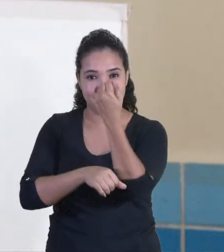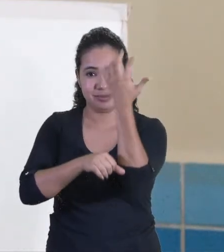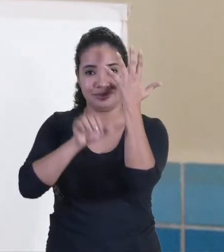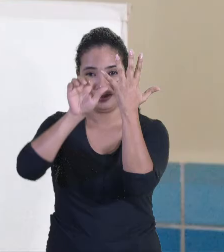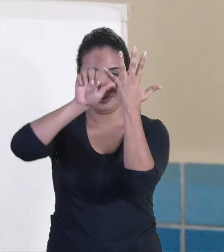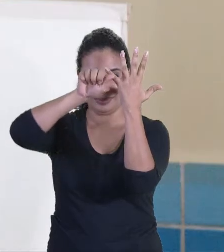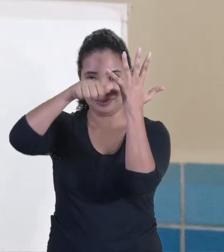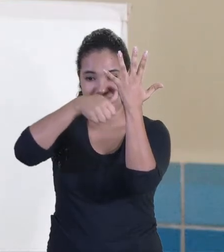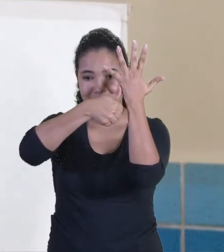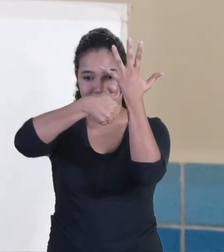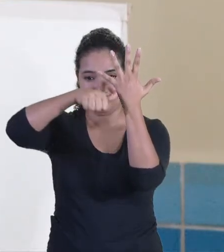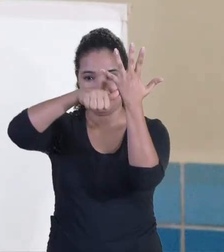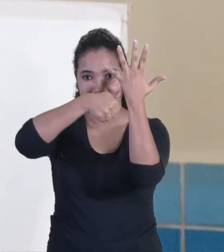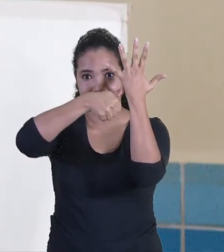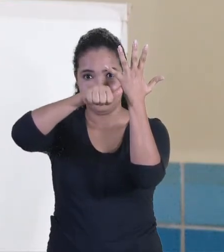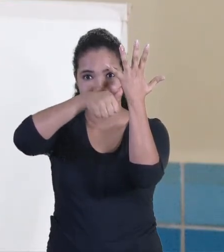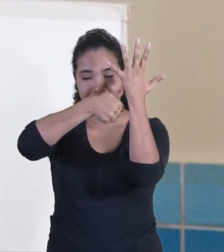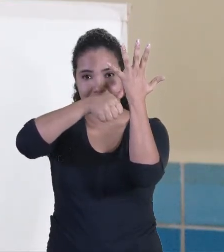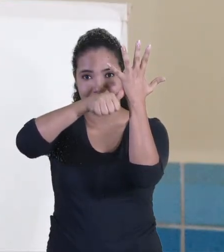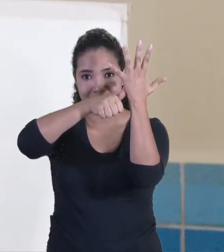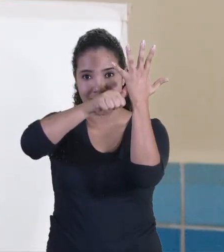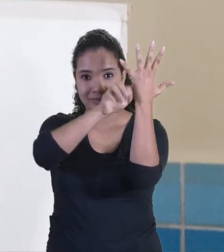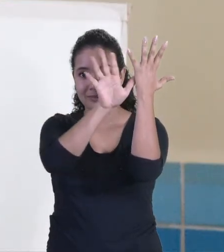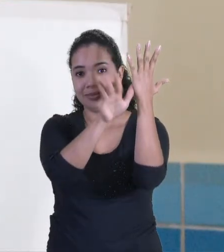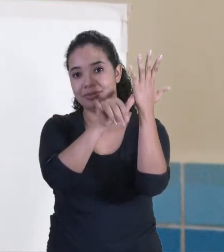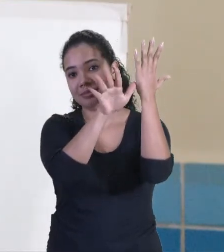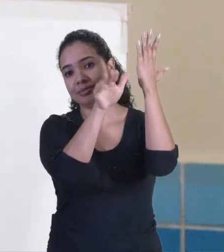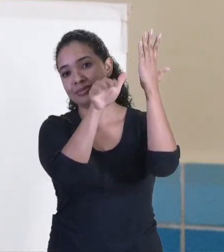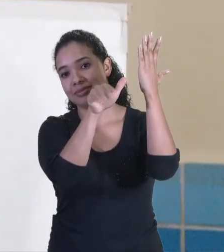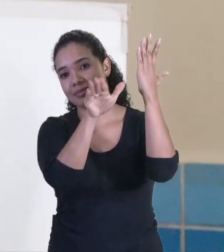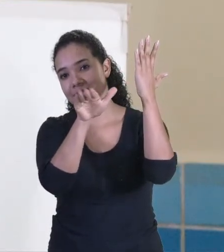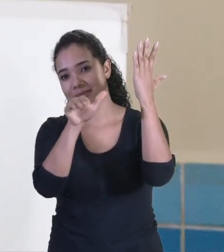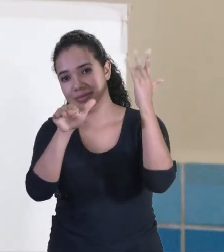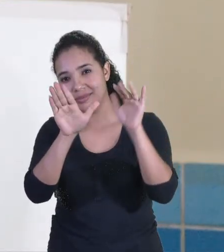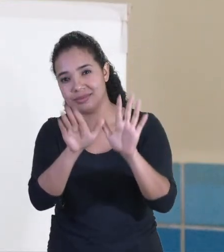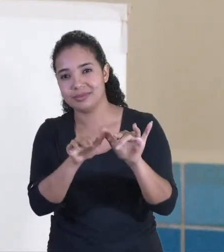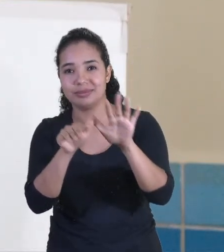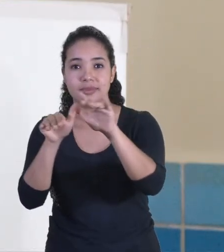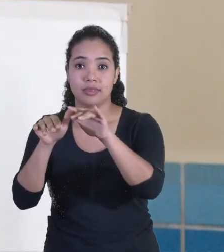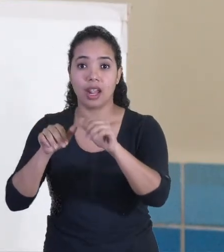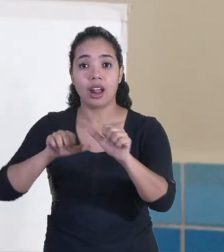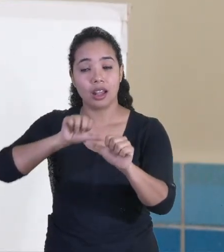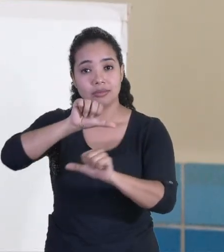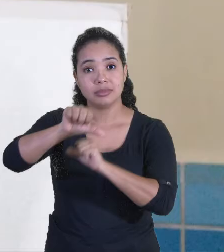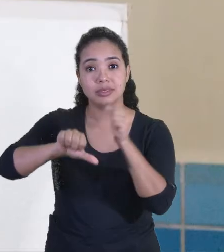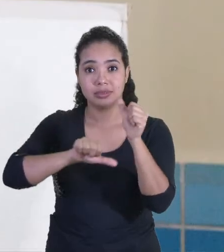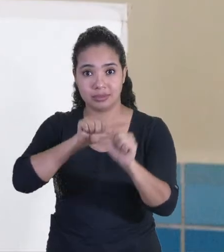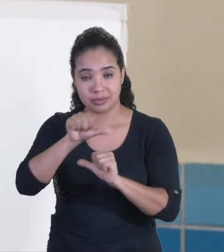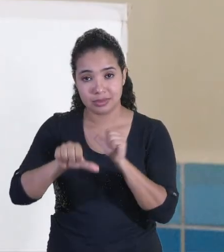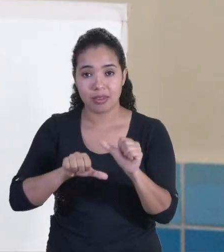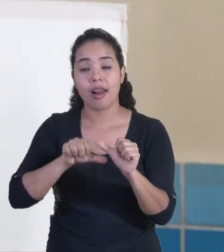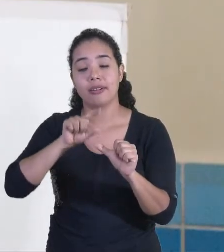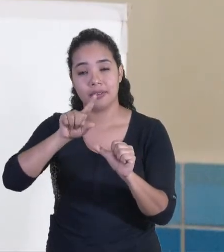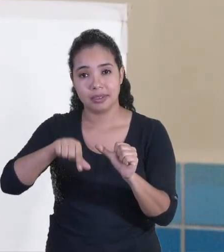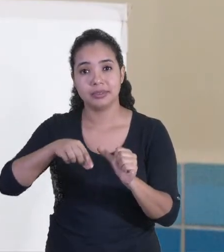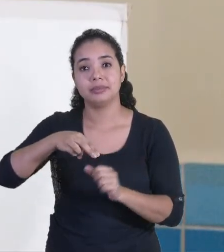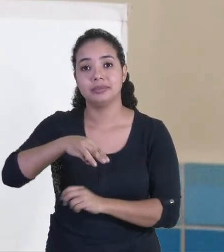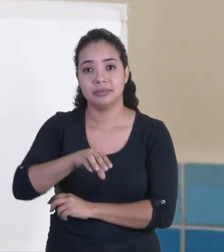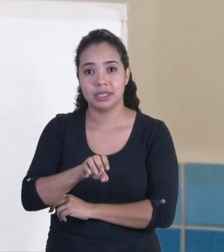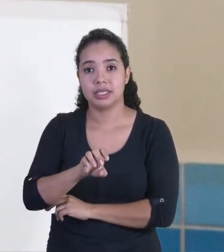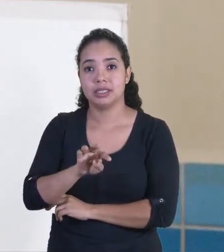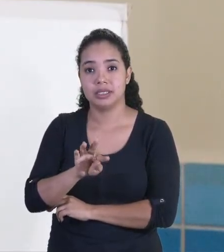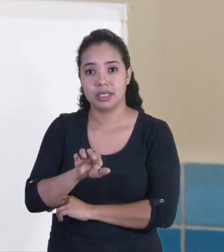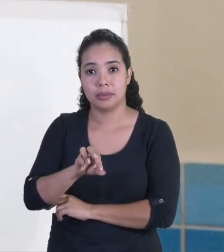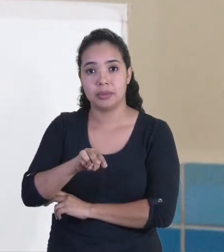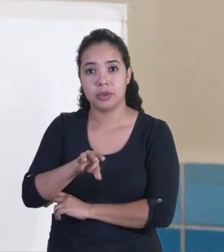uma borboleta. Ou seja, esse processo é uma metamorfose. Já nos contos,